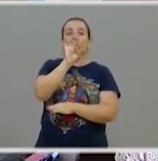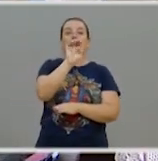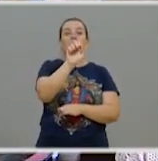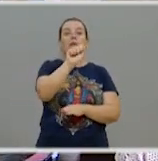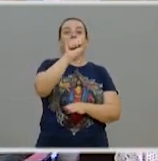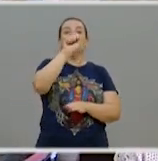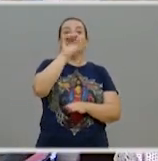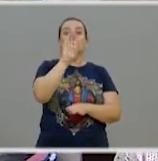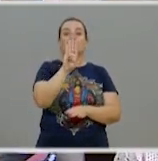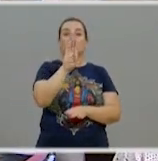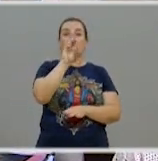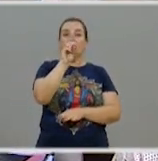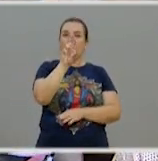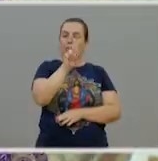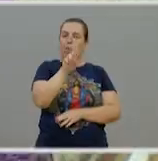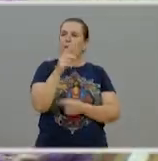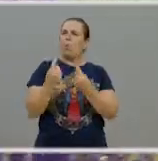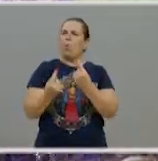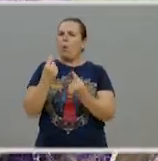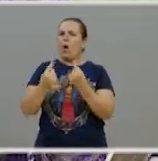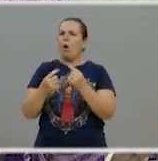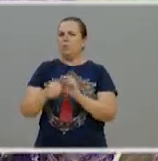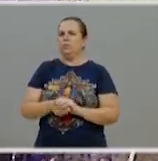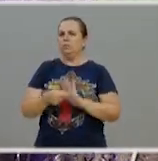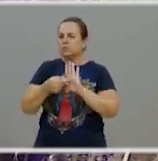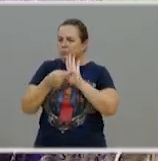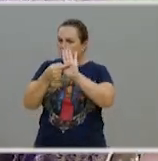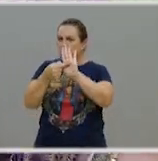Ah, todo mundo acha que